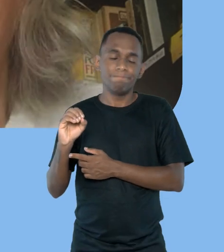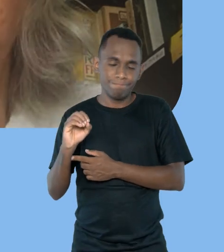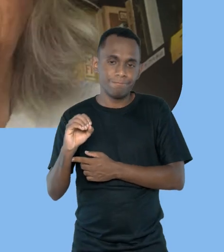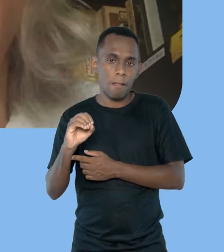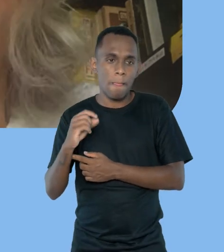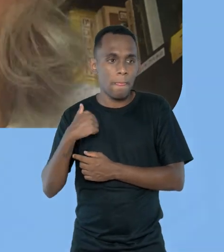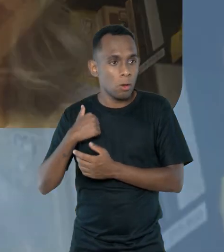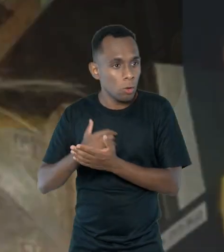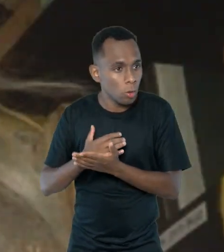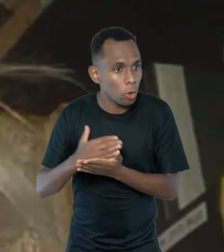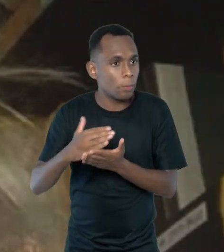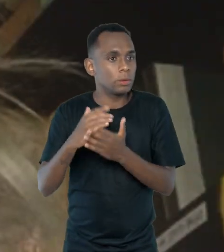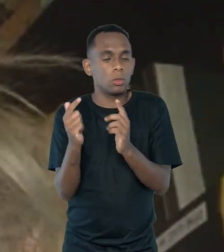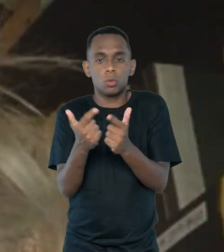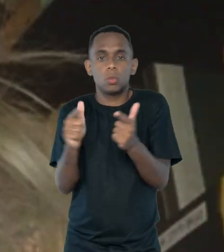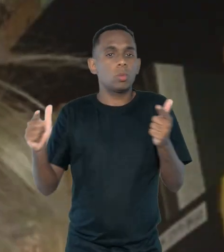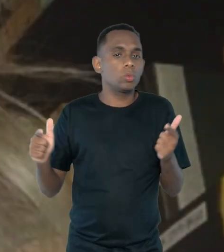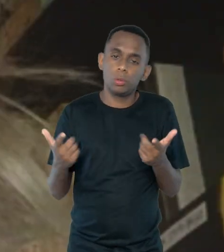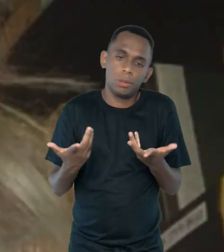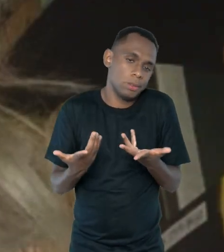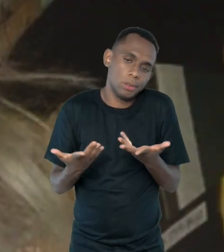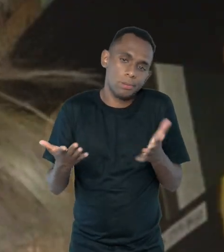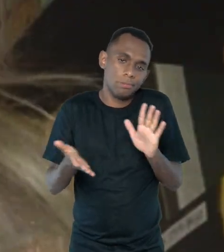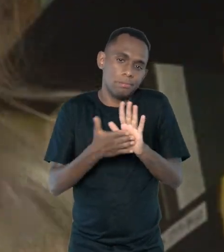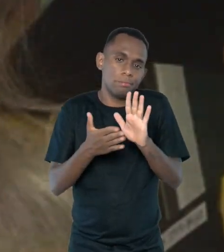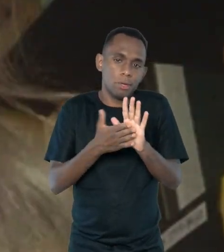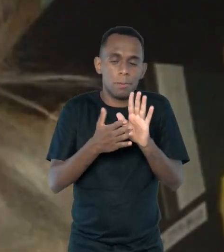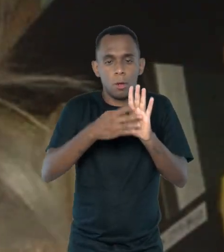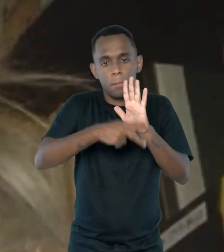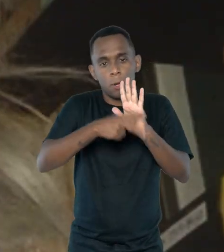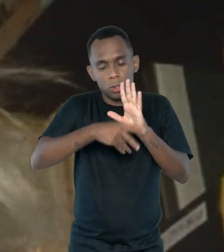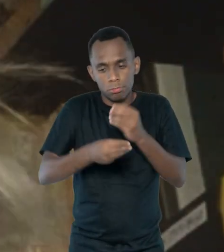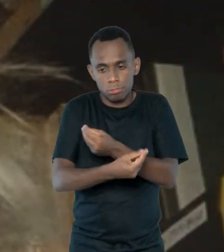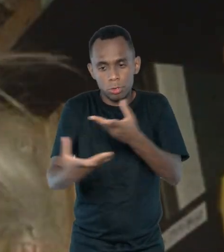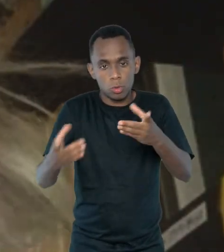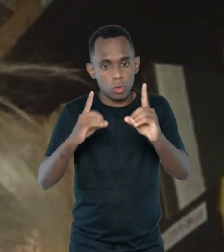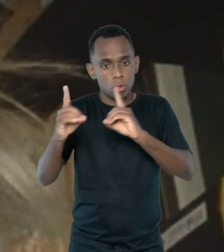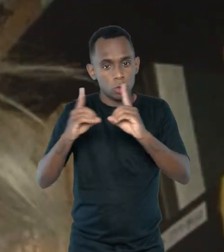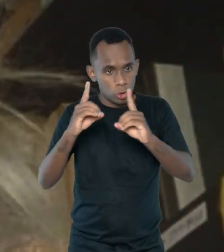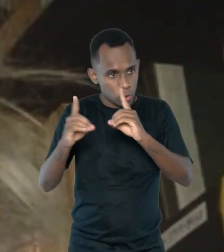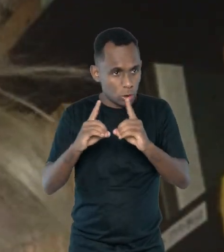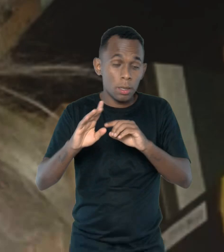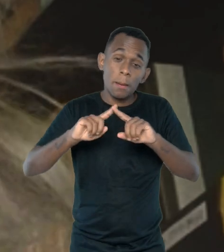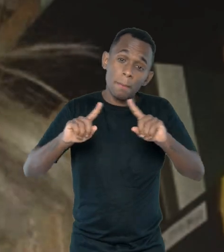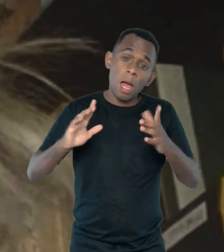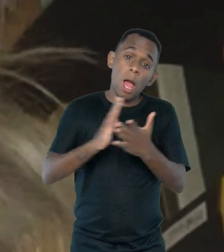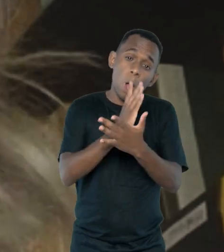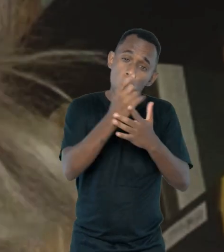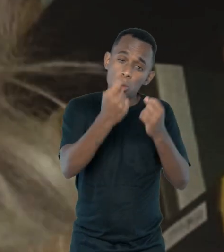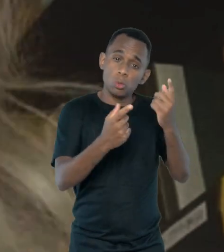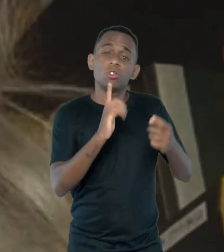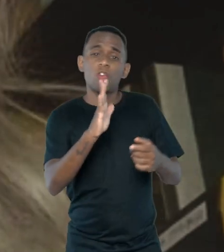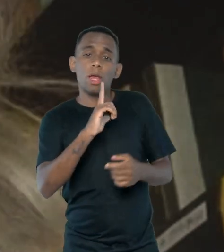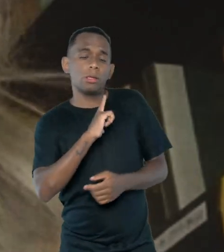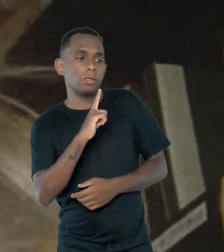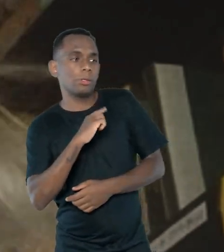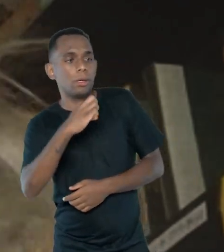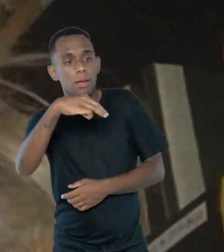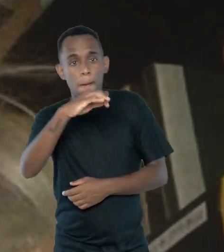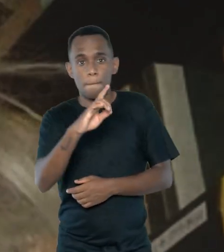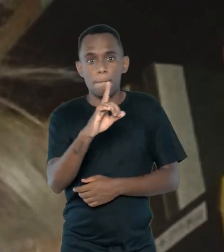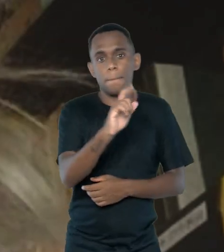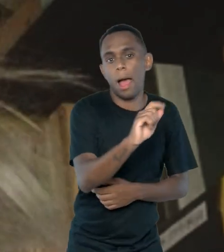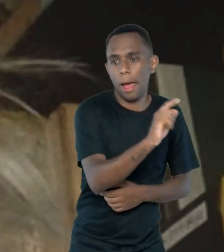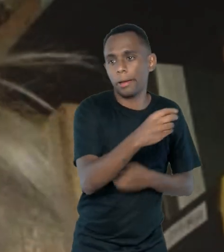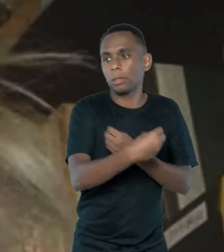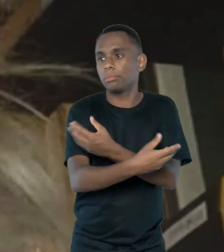quando eu iniciei, não havia programa de livro didático. Mas já havia os livros da Magda, que circulavam no